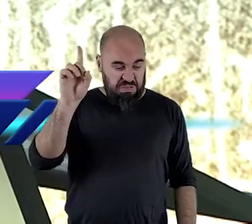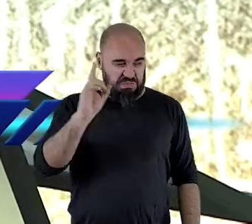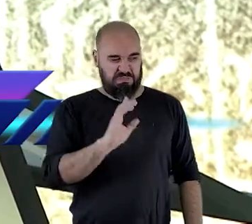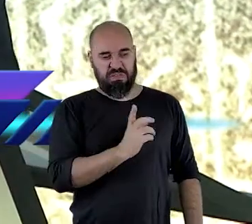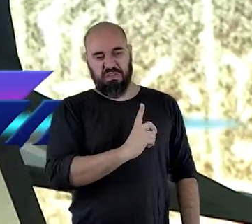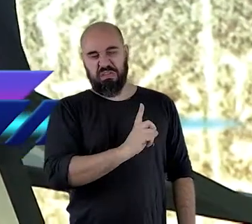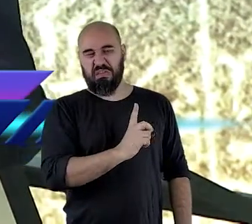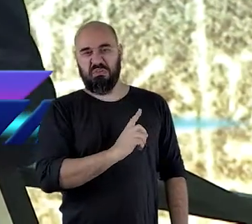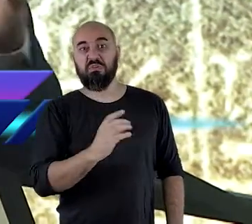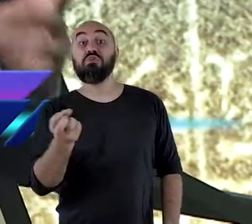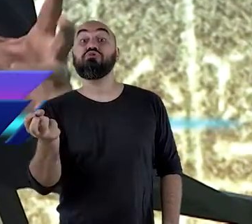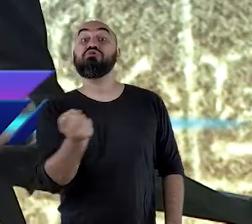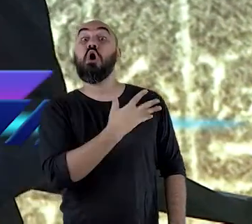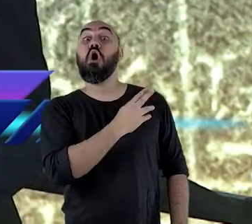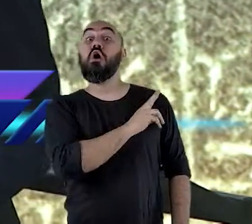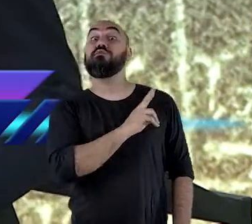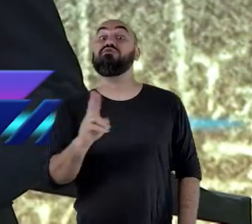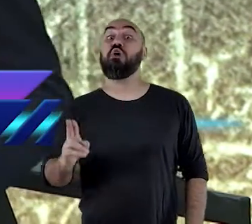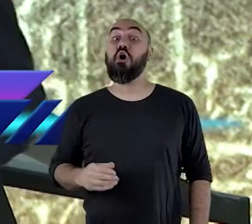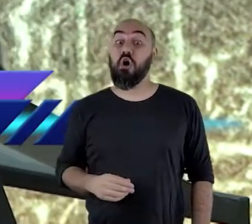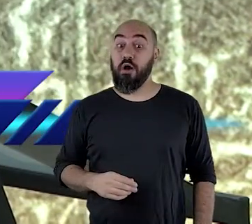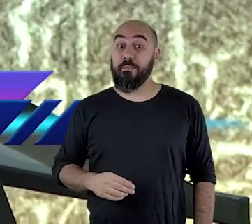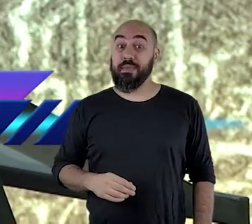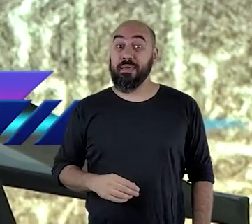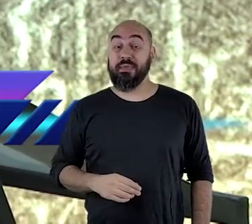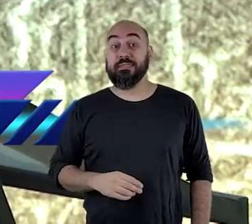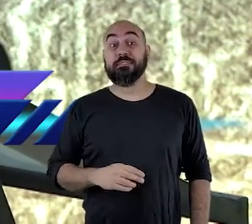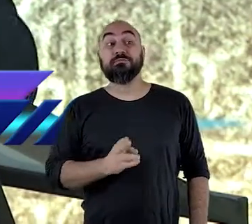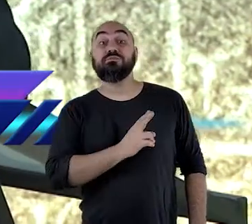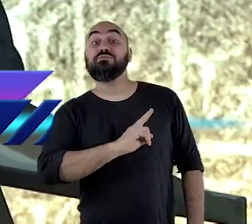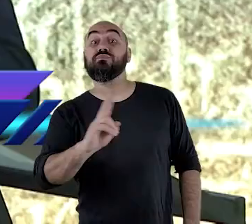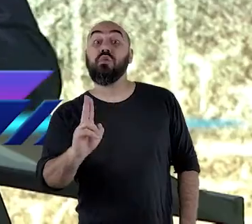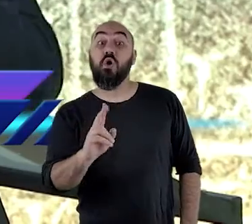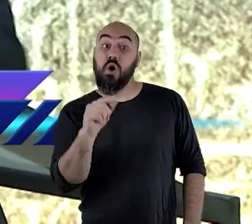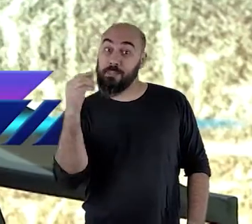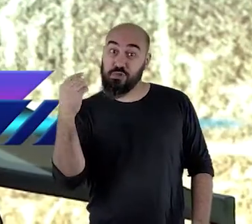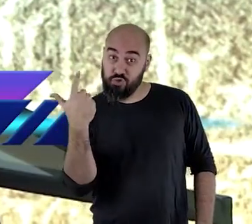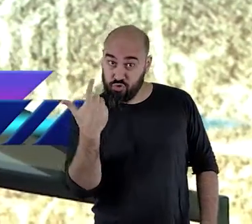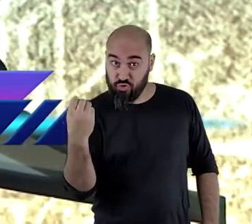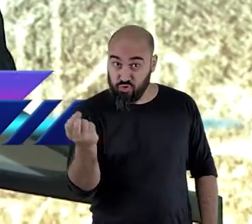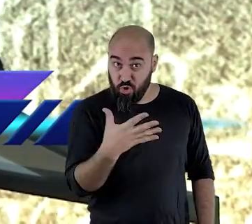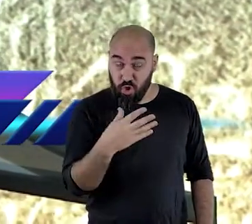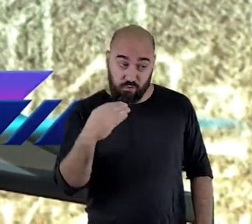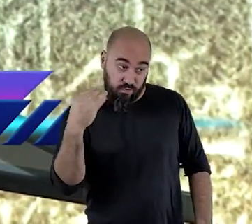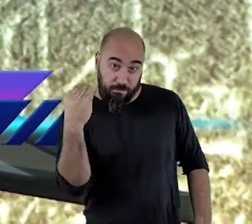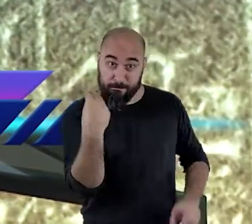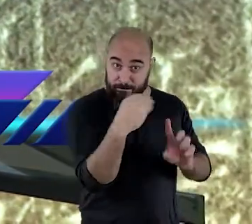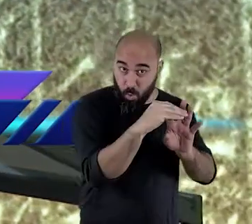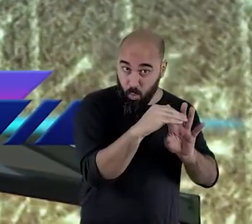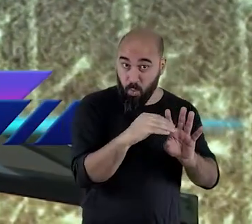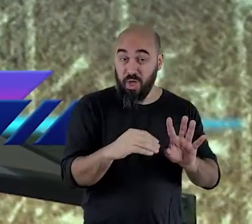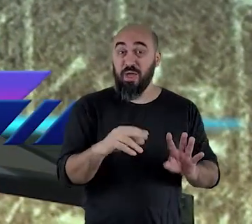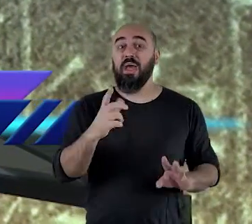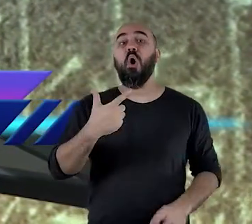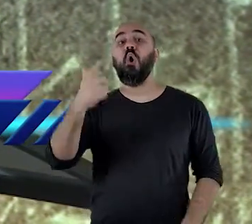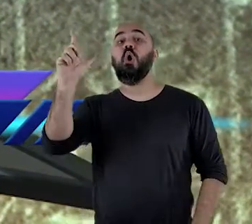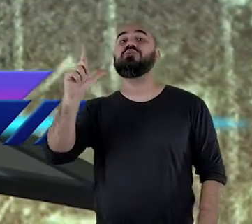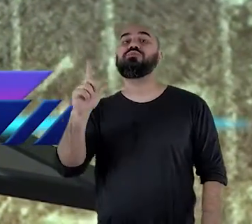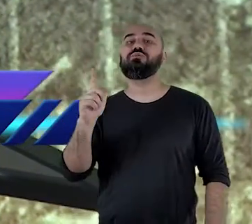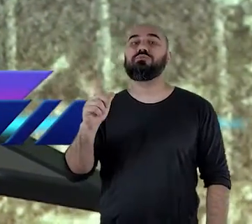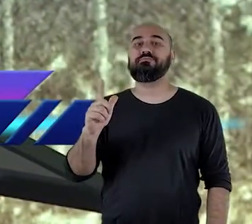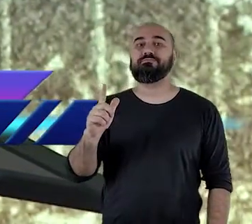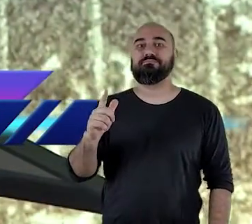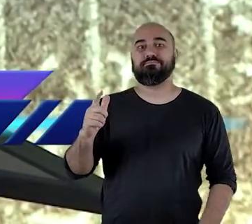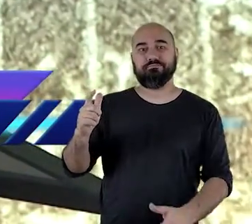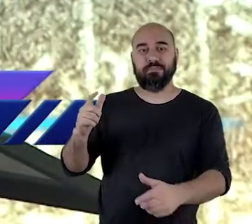novos nomes que foram escolhidos correspondiam aos deuses pagãos de Babilônia. Daniel